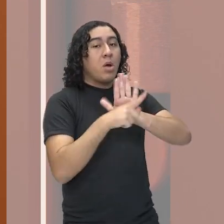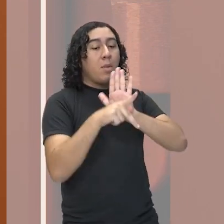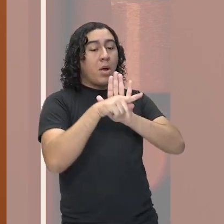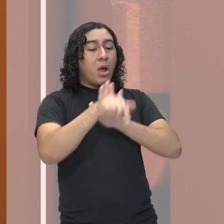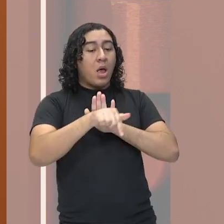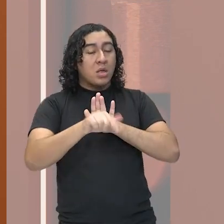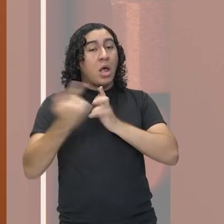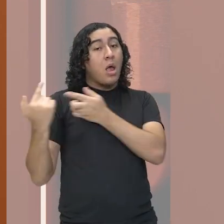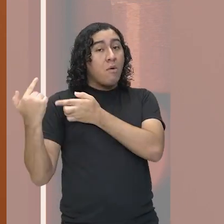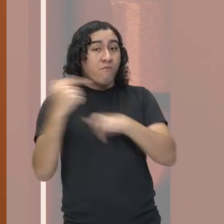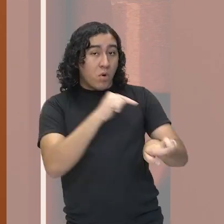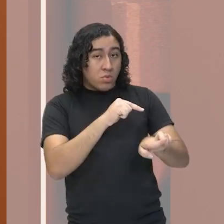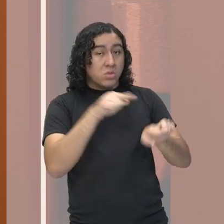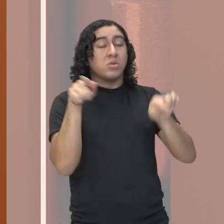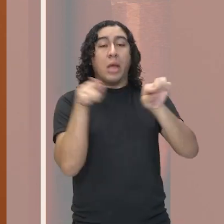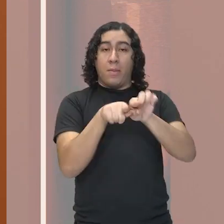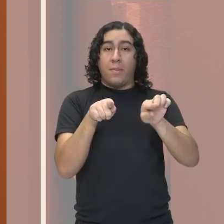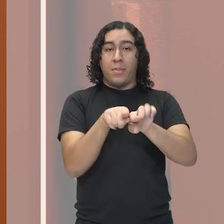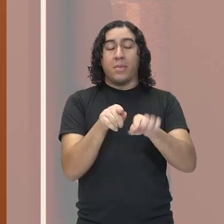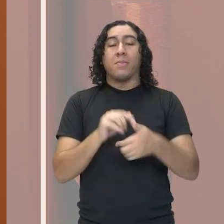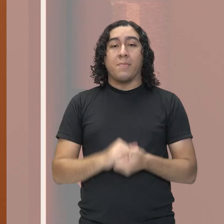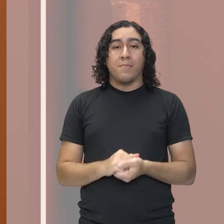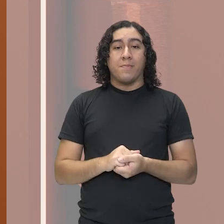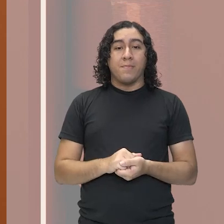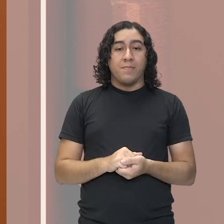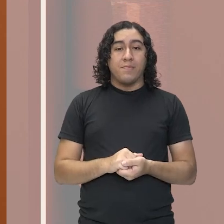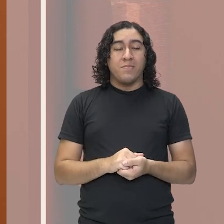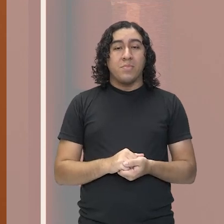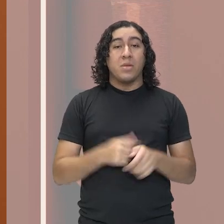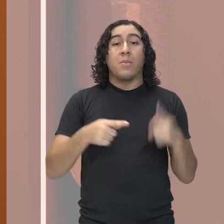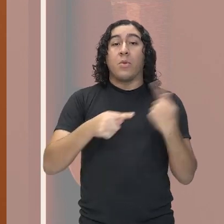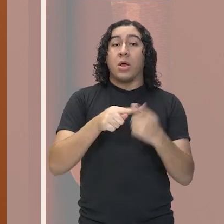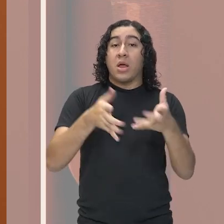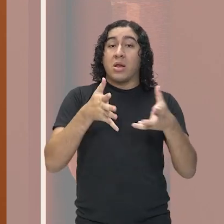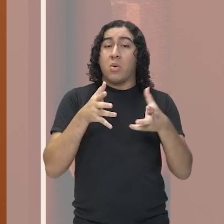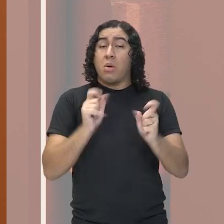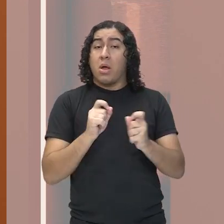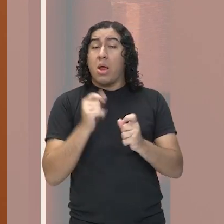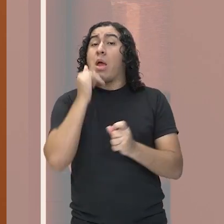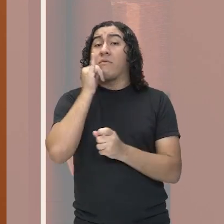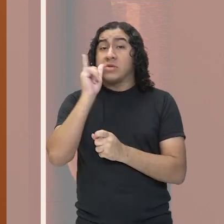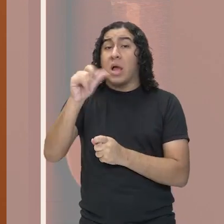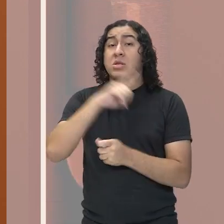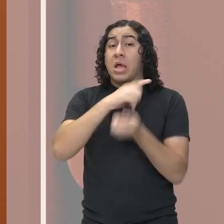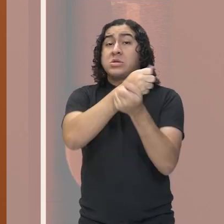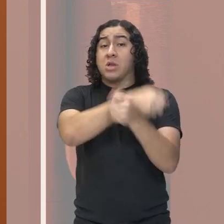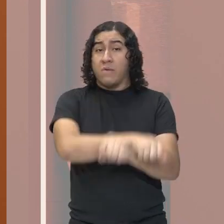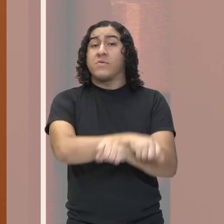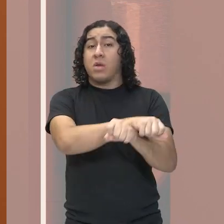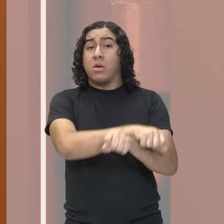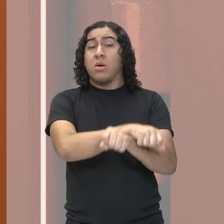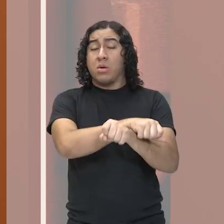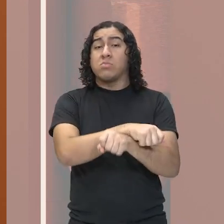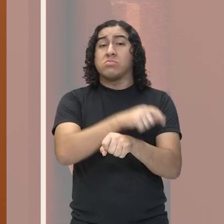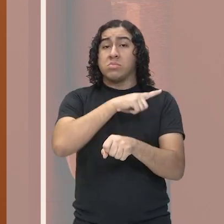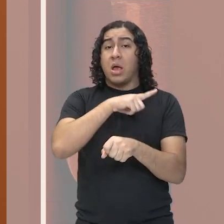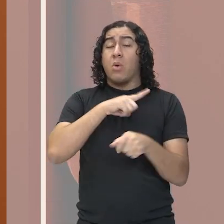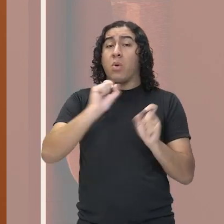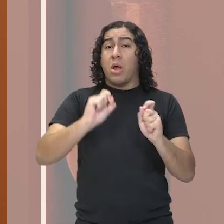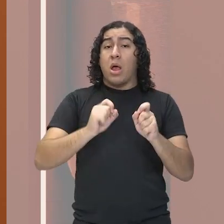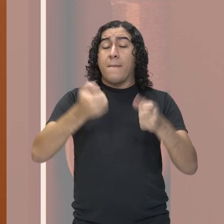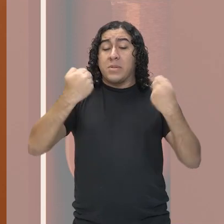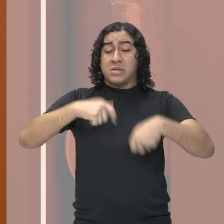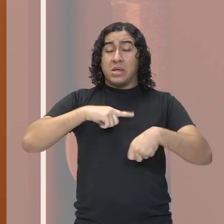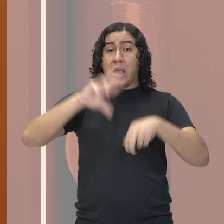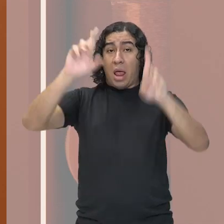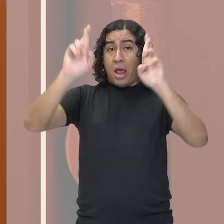essa revolta, esse motim, para sair dessa situação de ser escravidão, né, de semi-escravidão, de ter mais respeito, né,